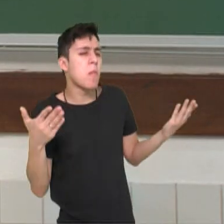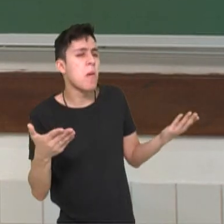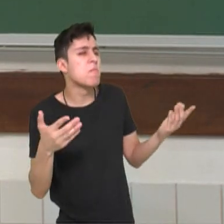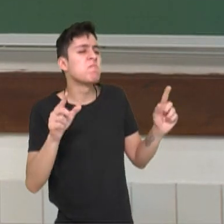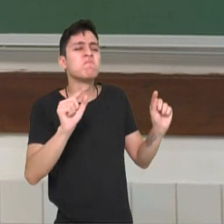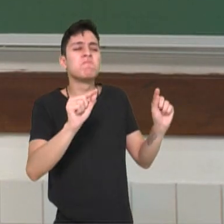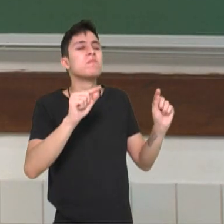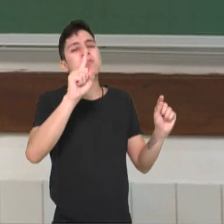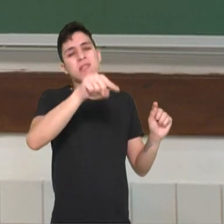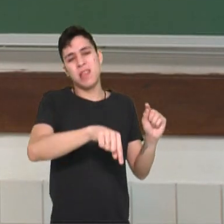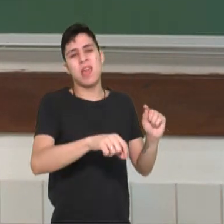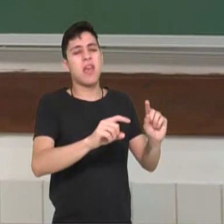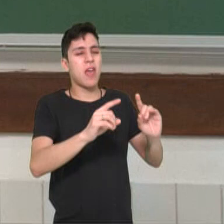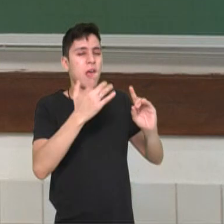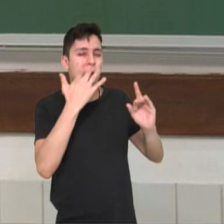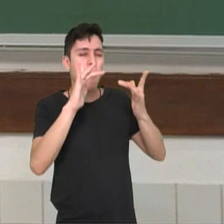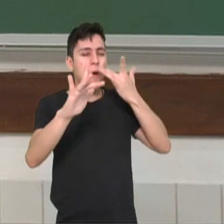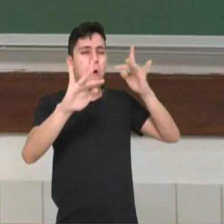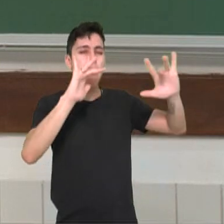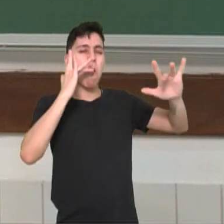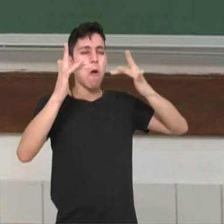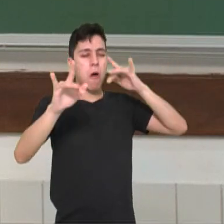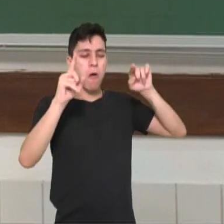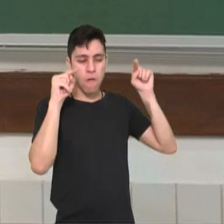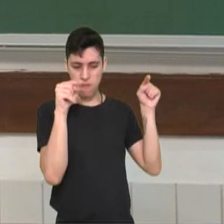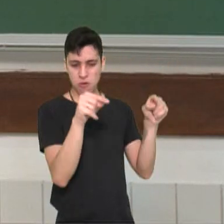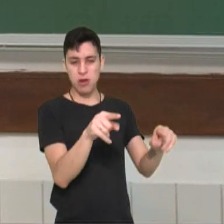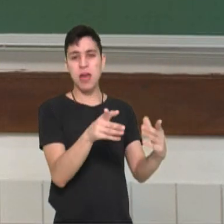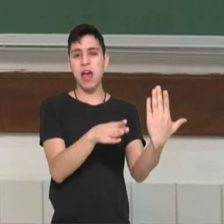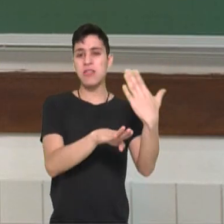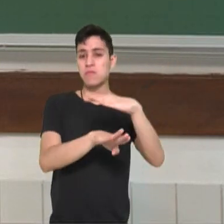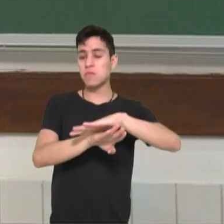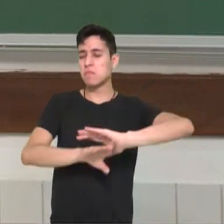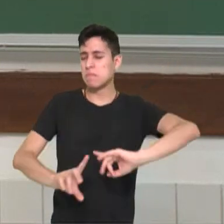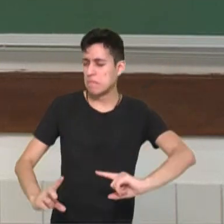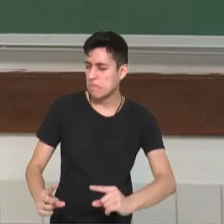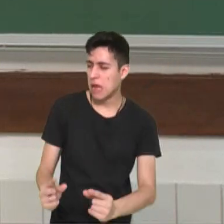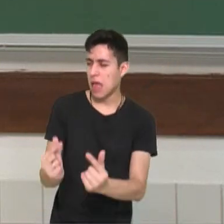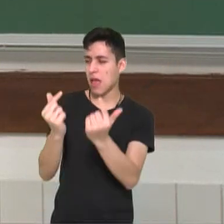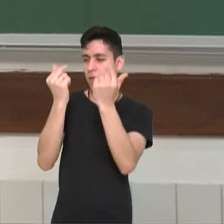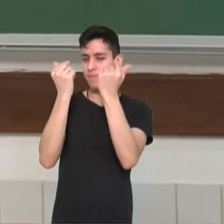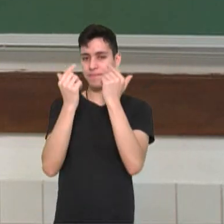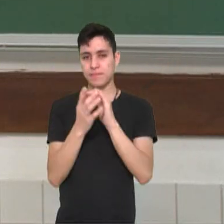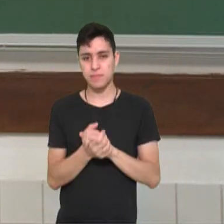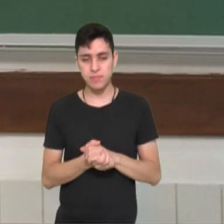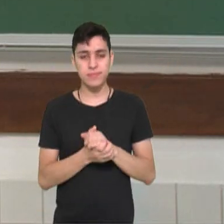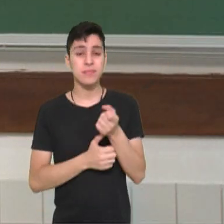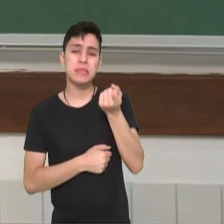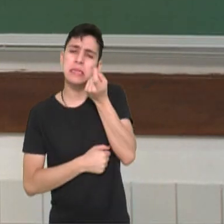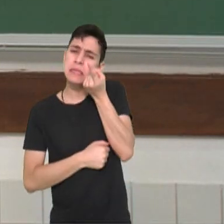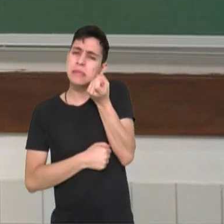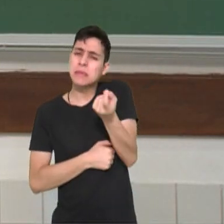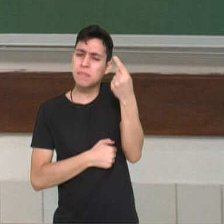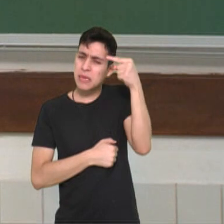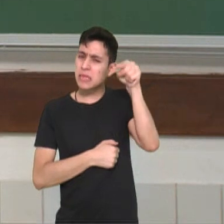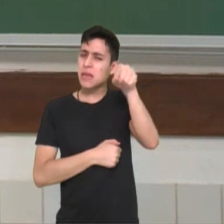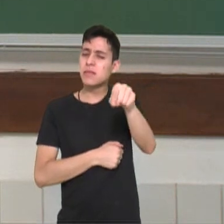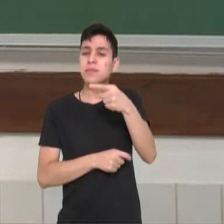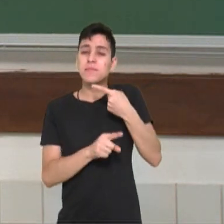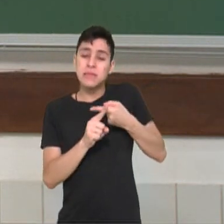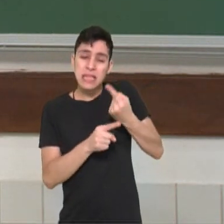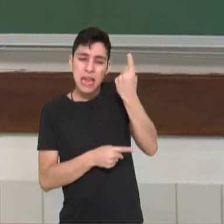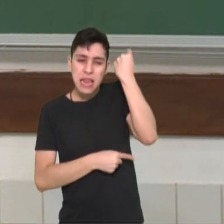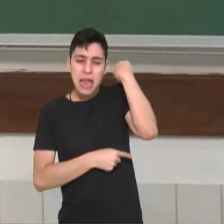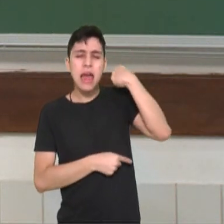o ouro, né? É bem interessante a gente pensar sobre isso, porque durante muito tempo a ideia, né,